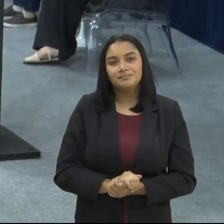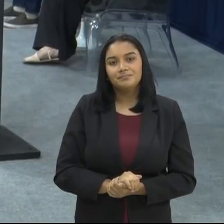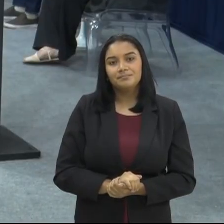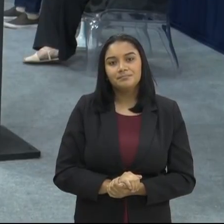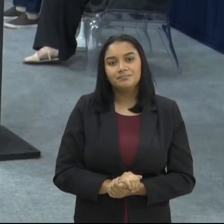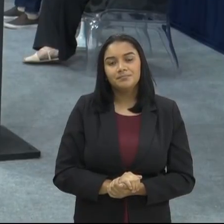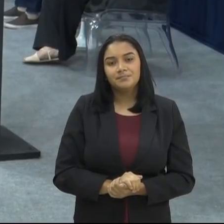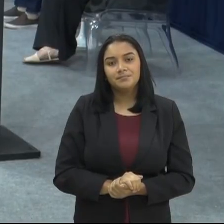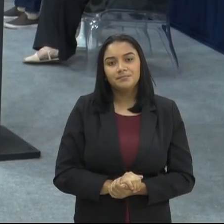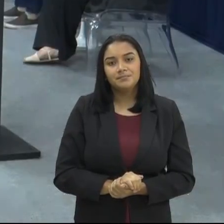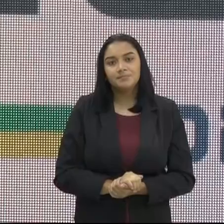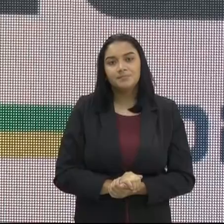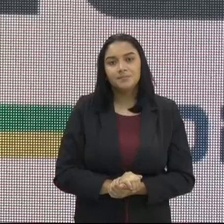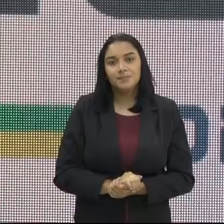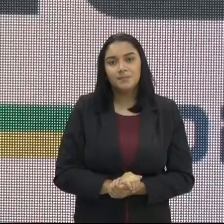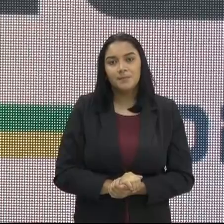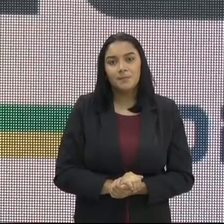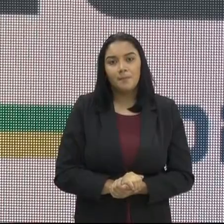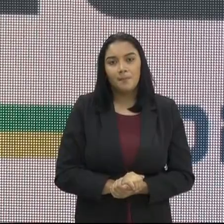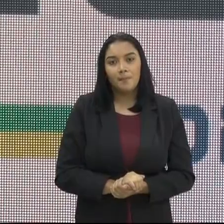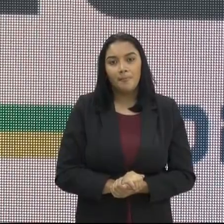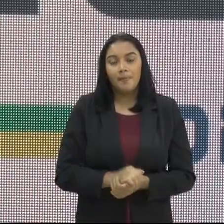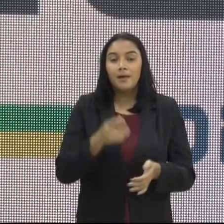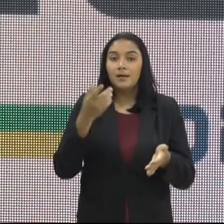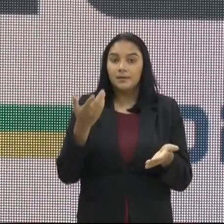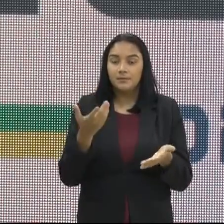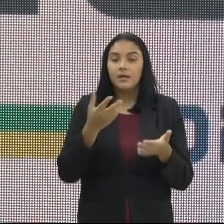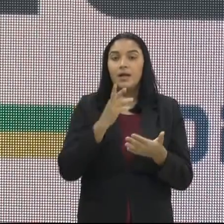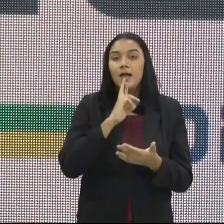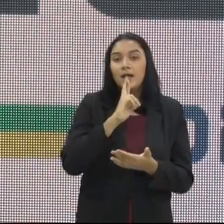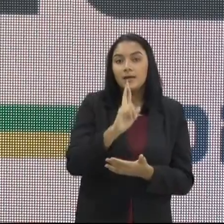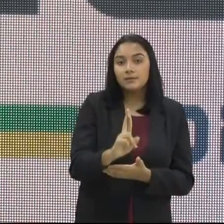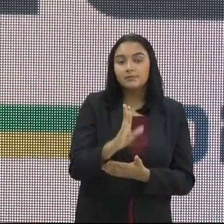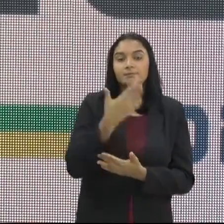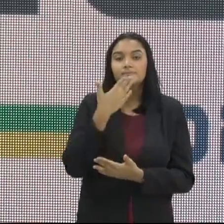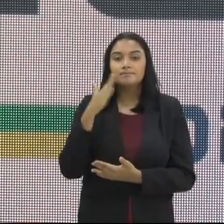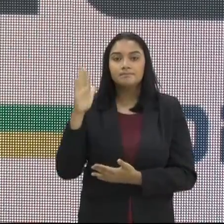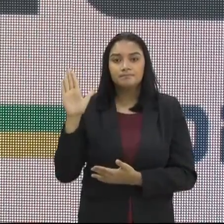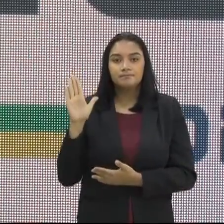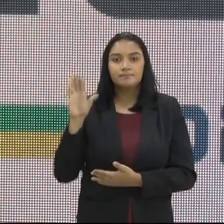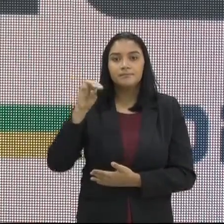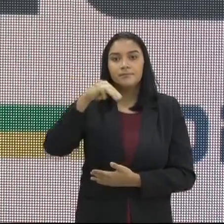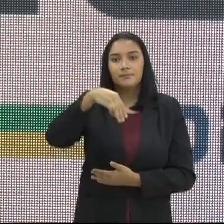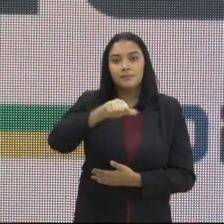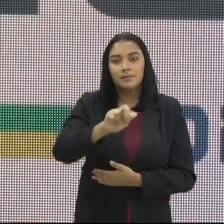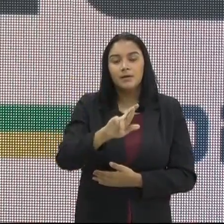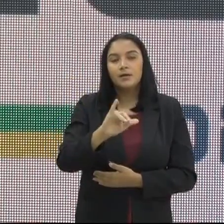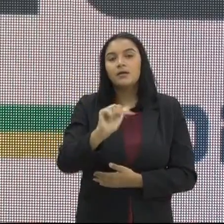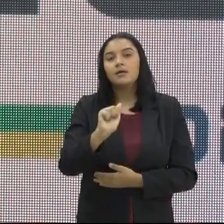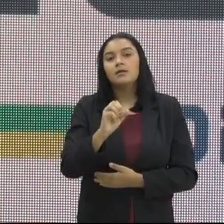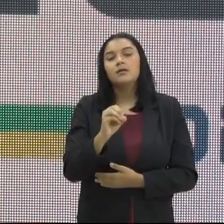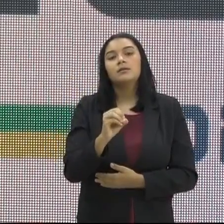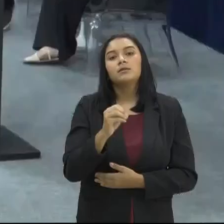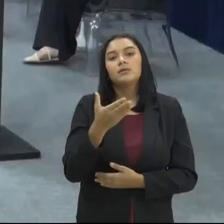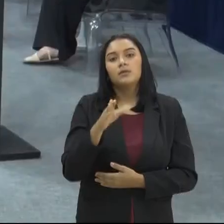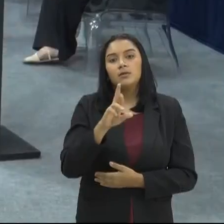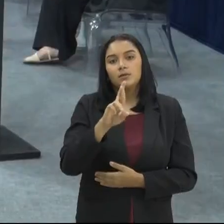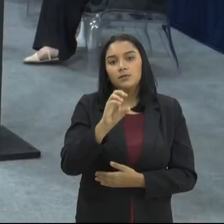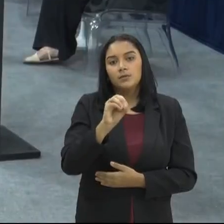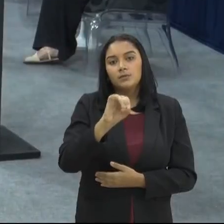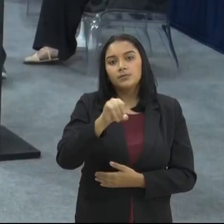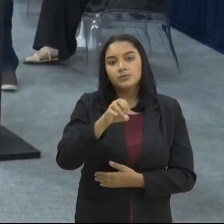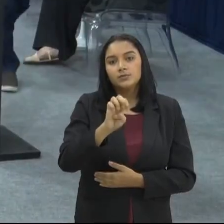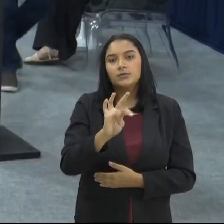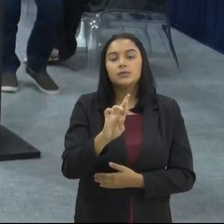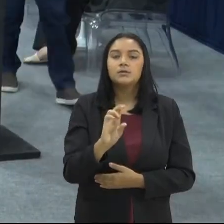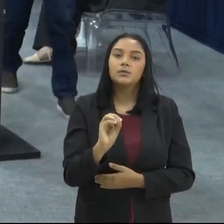E a pergunta de Jéssica será naturalmente respondida pelo candidato Mário Rogério. Candidato, por gentileza, pode se